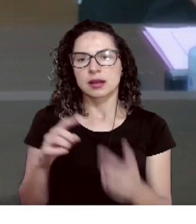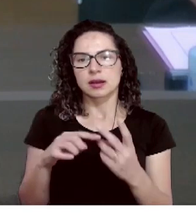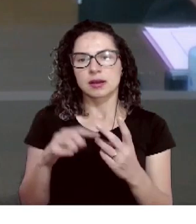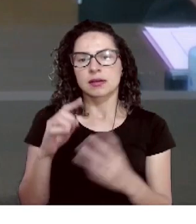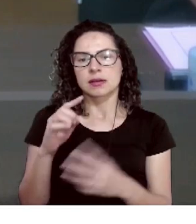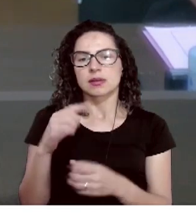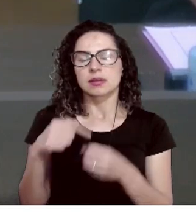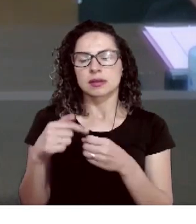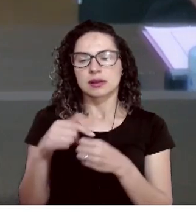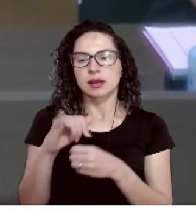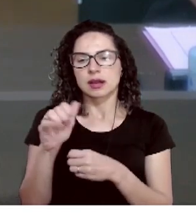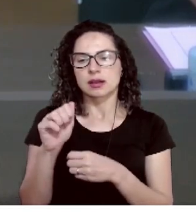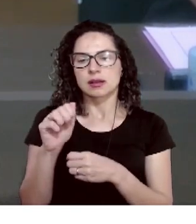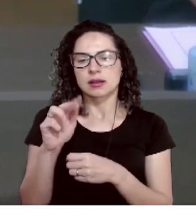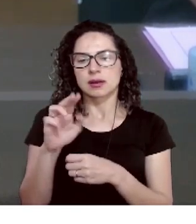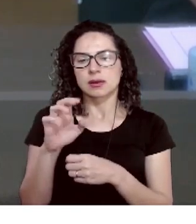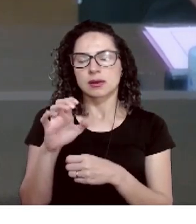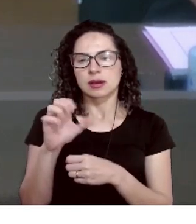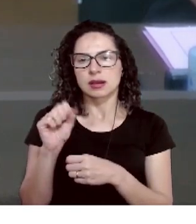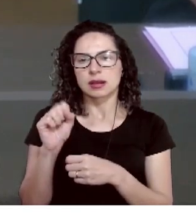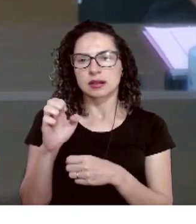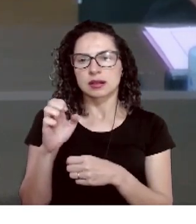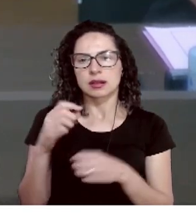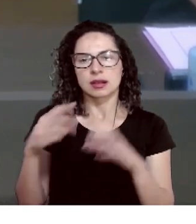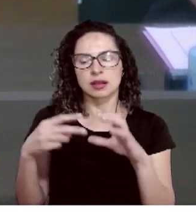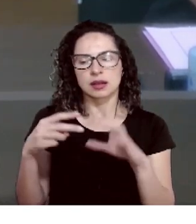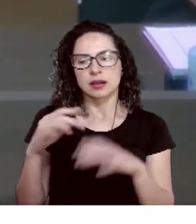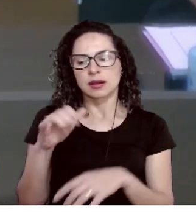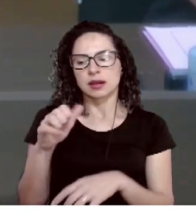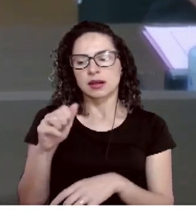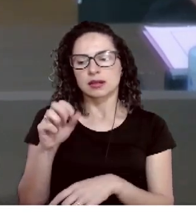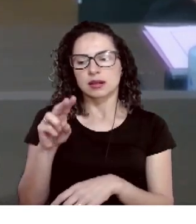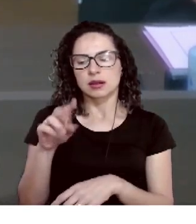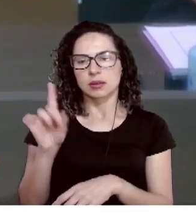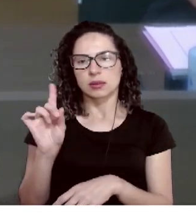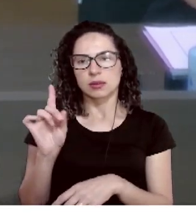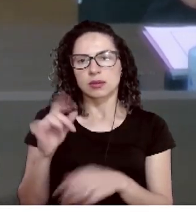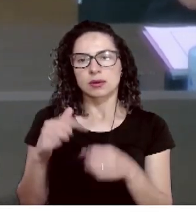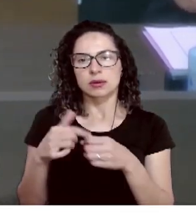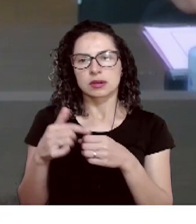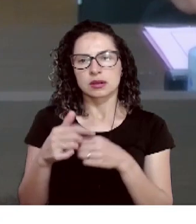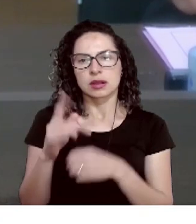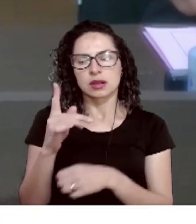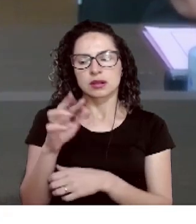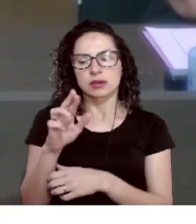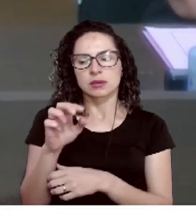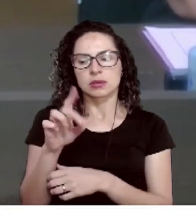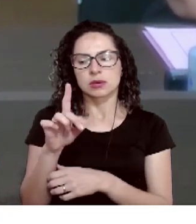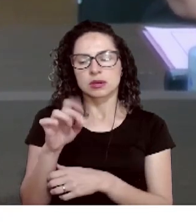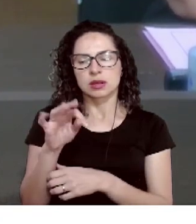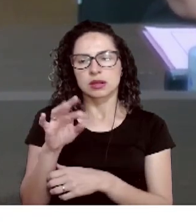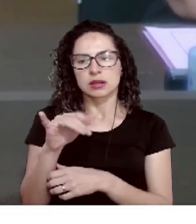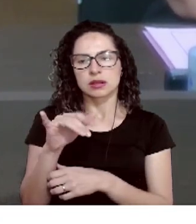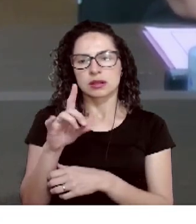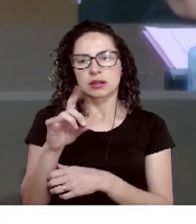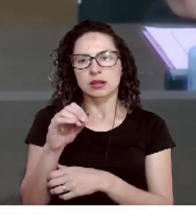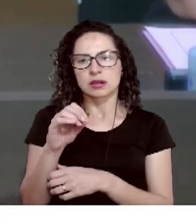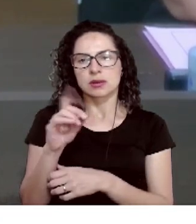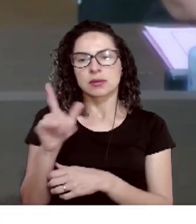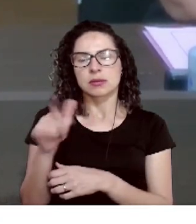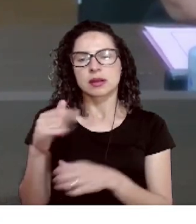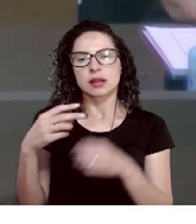Câmara Municipal de Jaú, cidade prudentino pela Câmara Municipal de